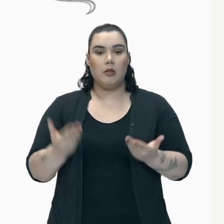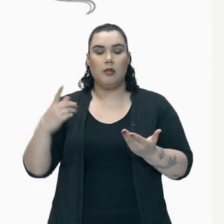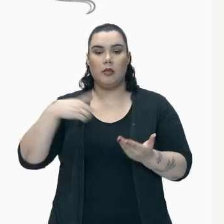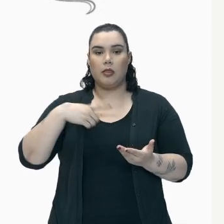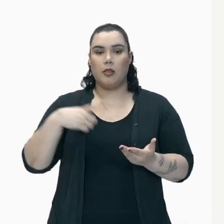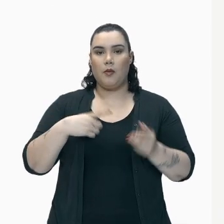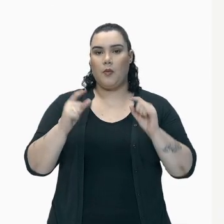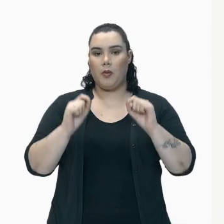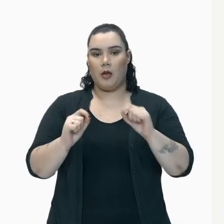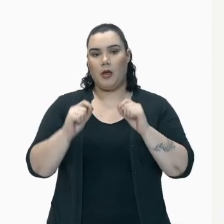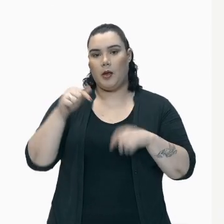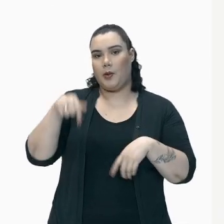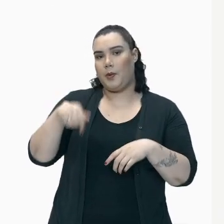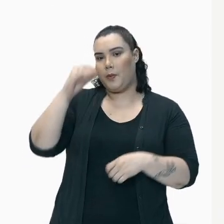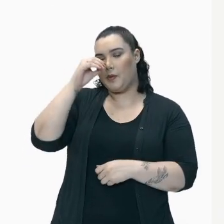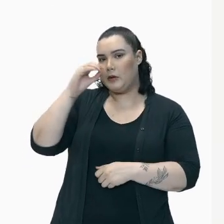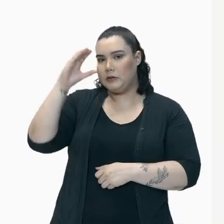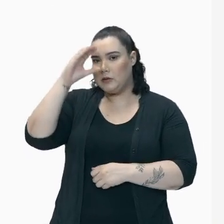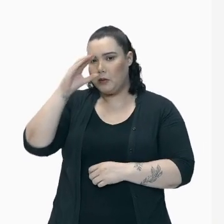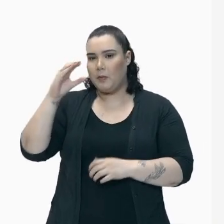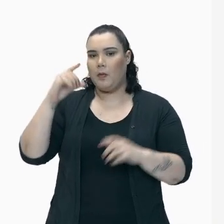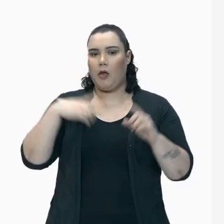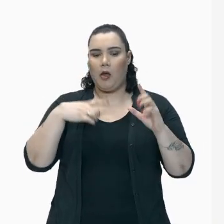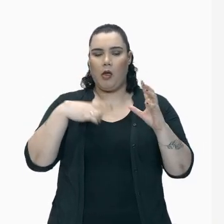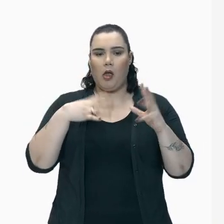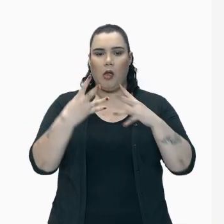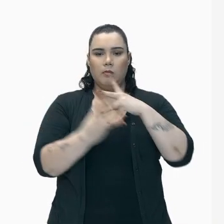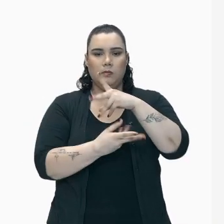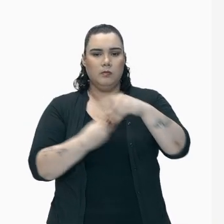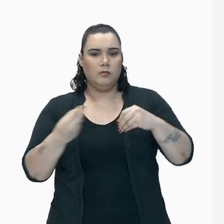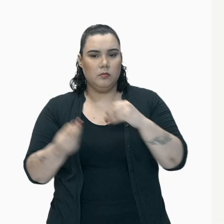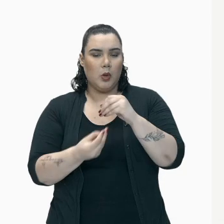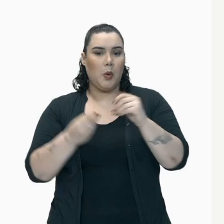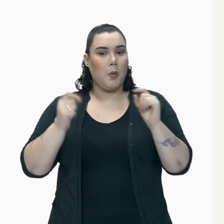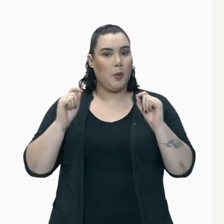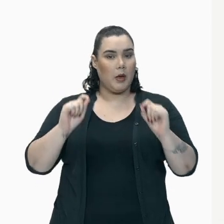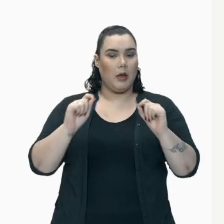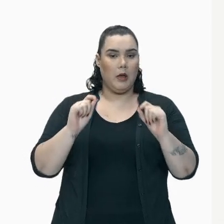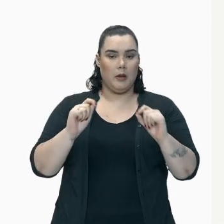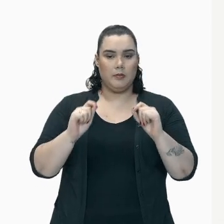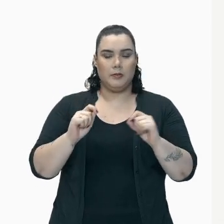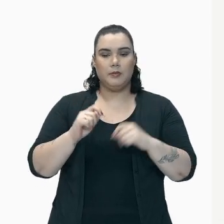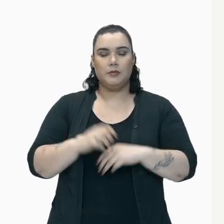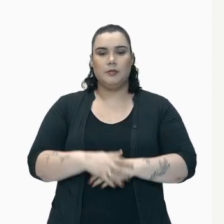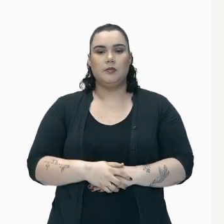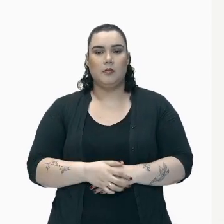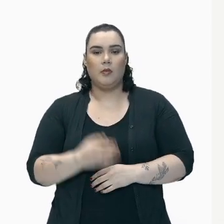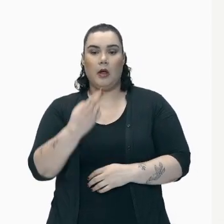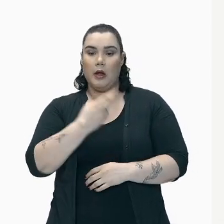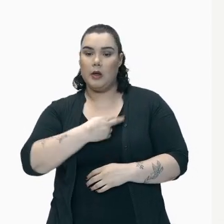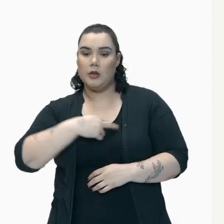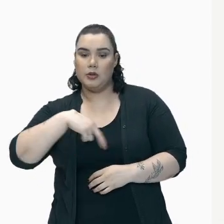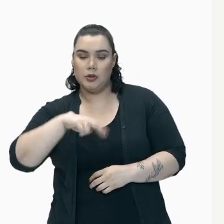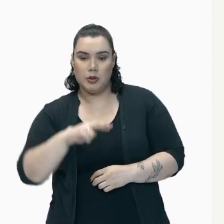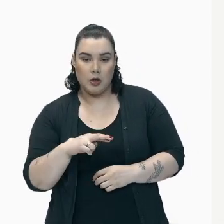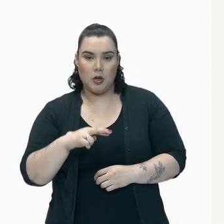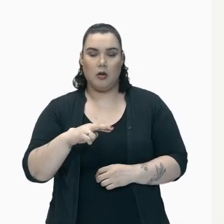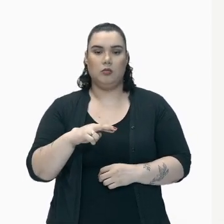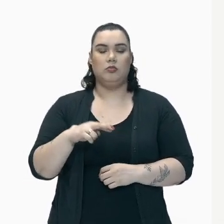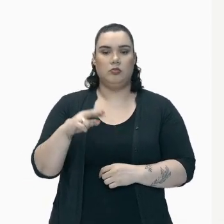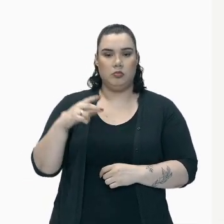a esse conhecimento o senso comum, a religião,